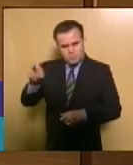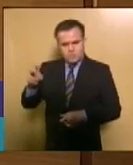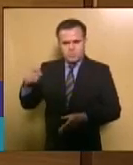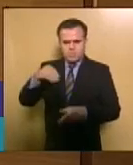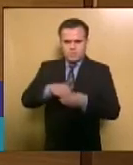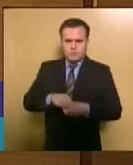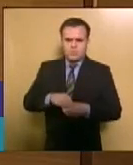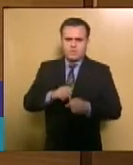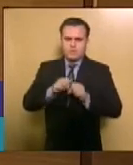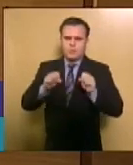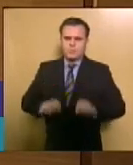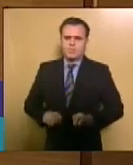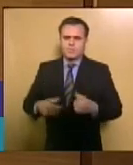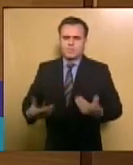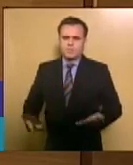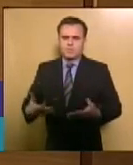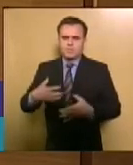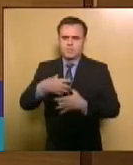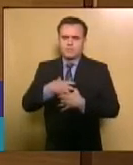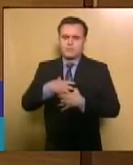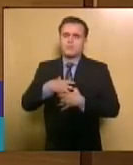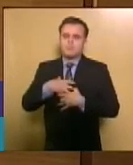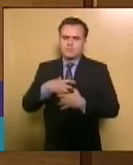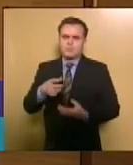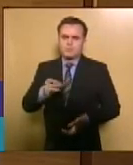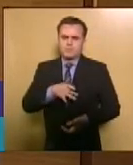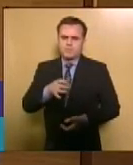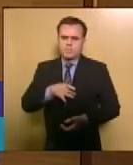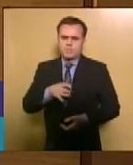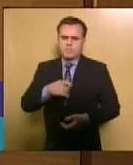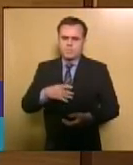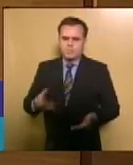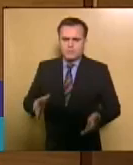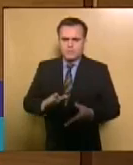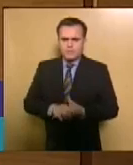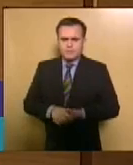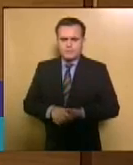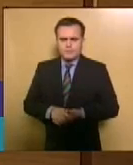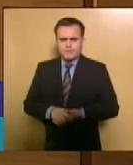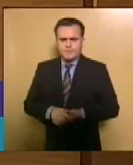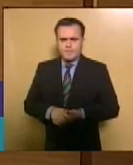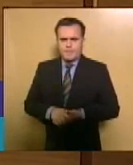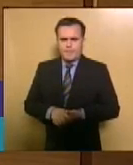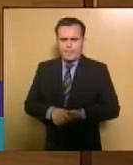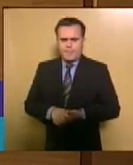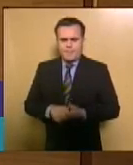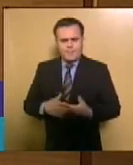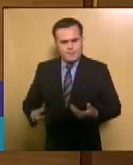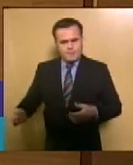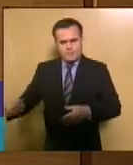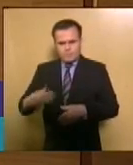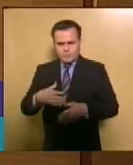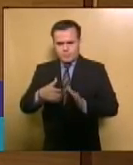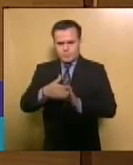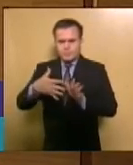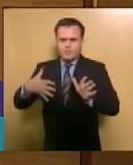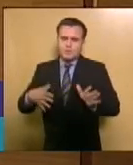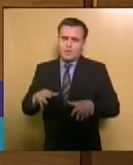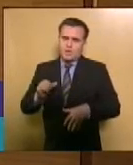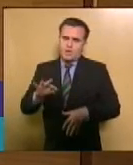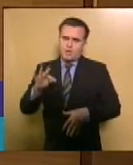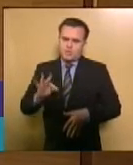prisional sistema esse que muitos temem né de adentrar e a gente vem com o novo movimento que é o